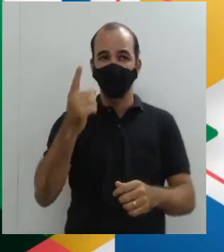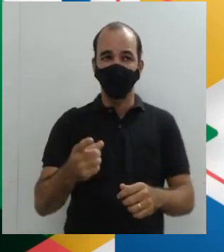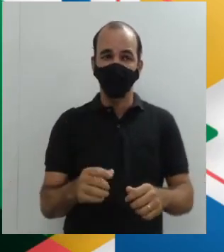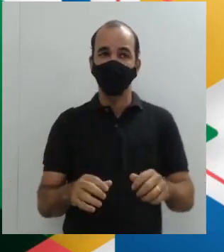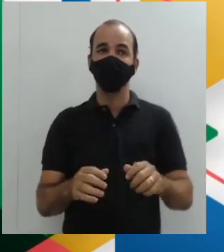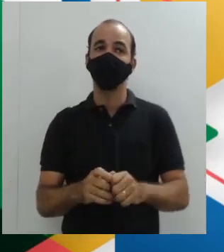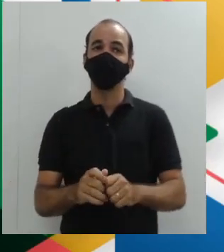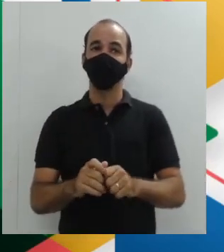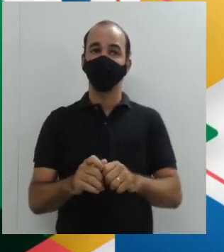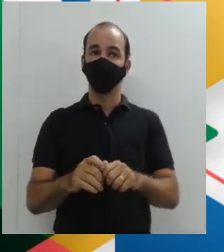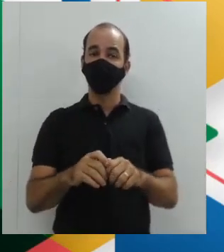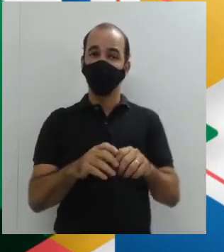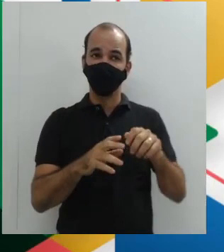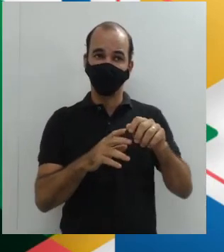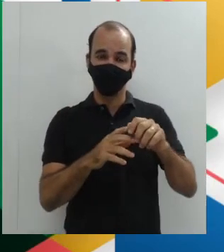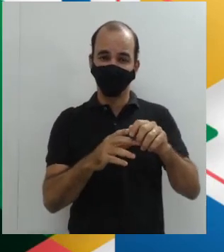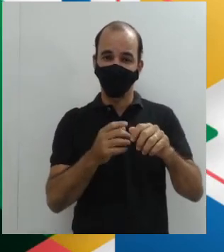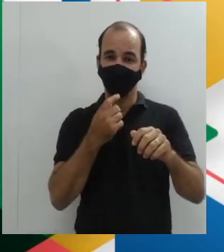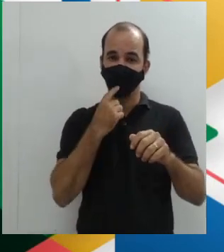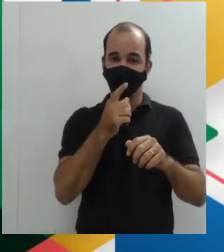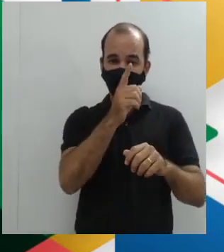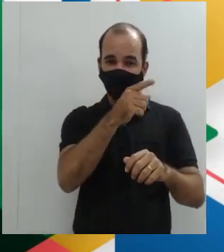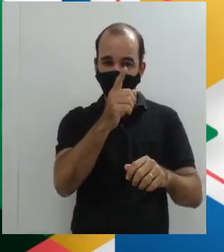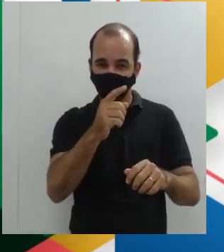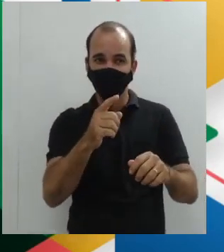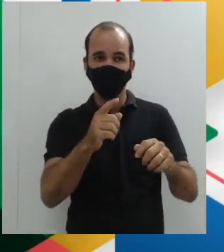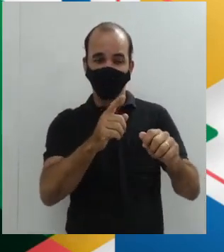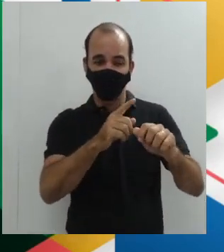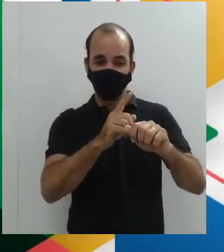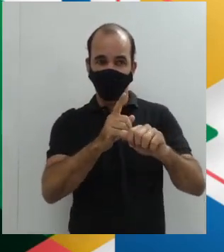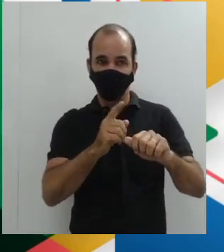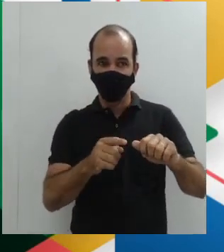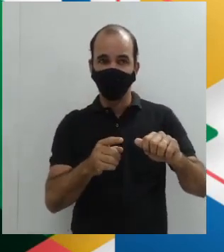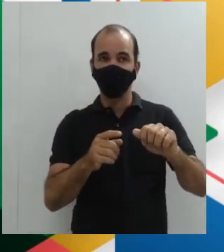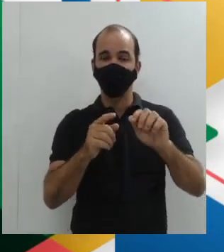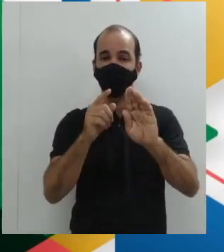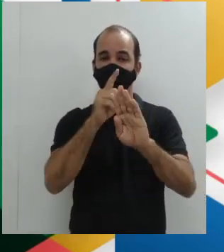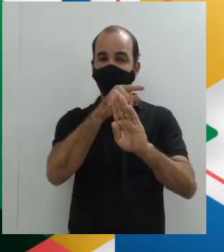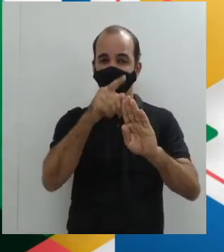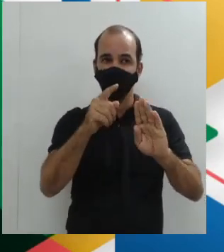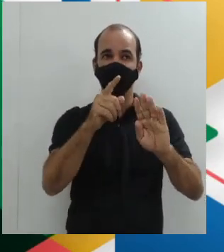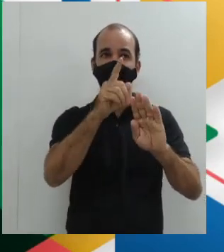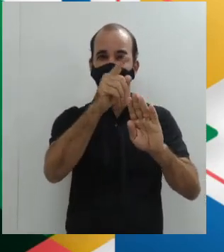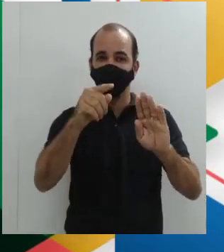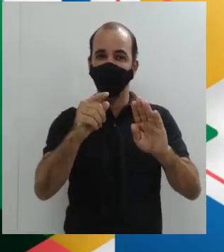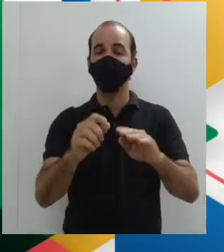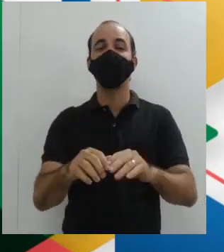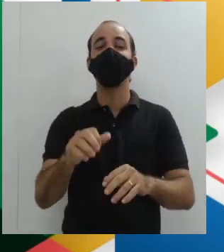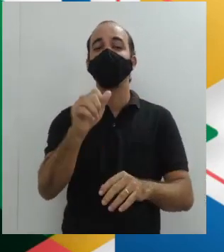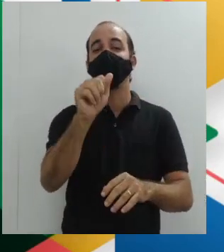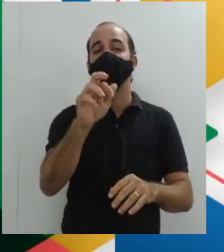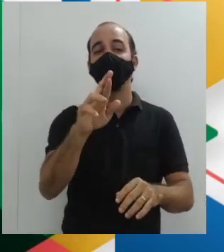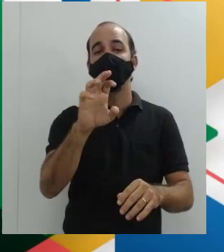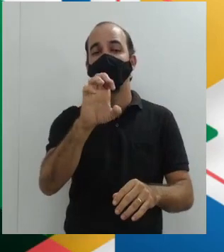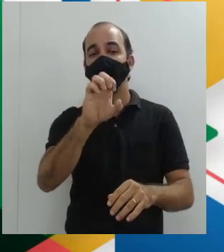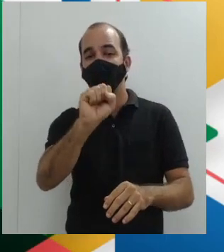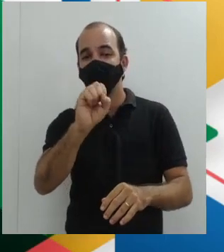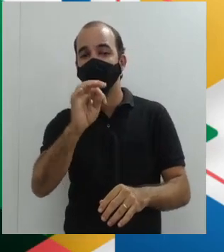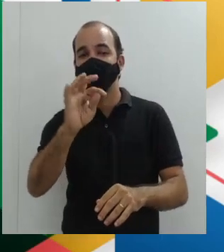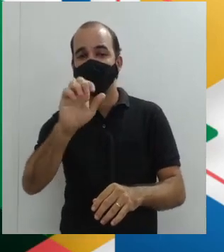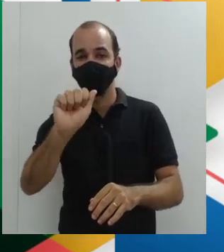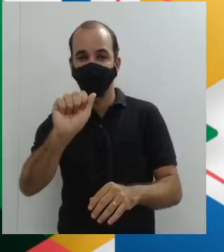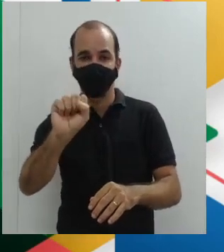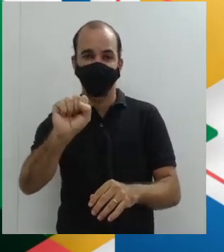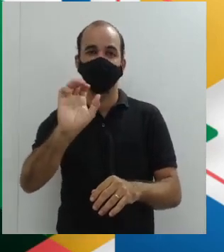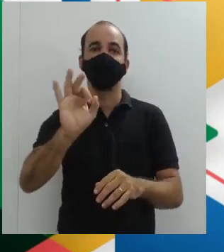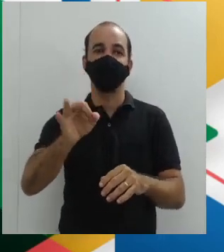fundo e essa da frente aqui. Então essas 4 arestas aí, todas medindo A, beleza? Então observe que